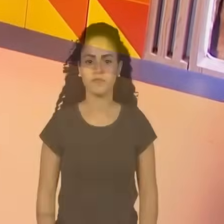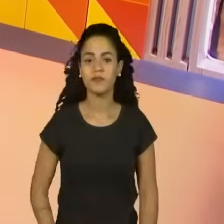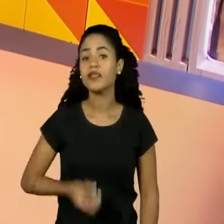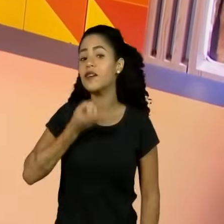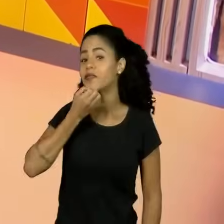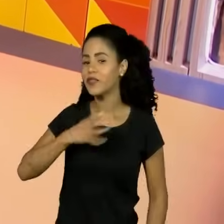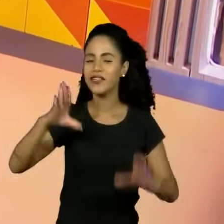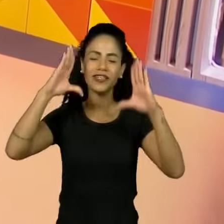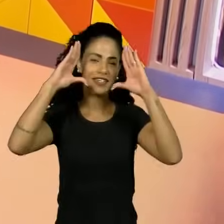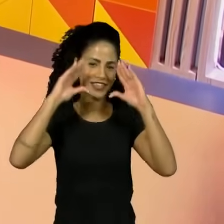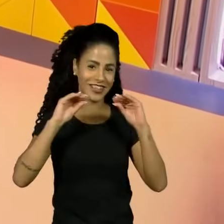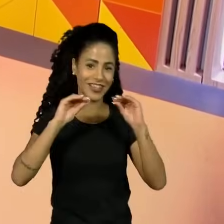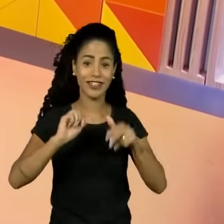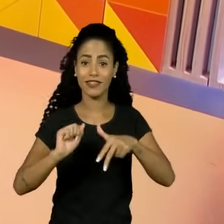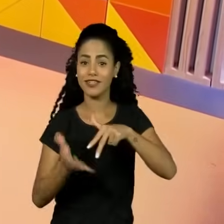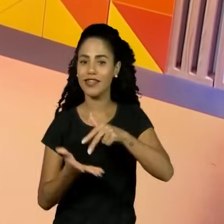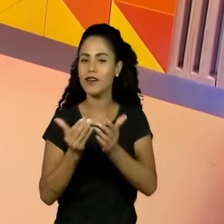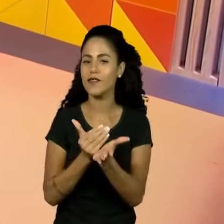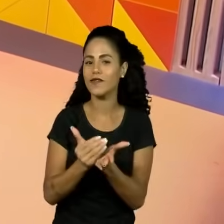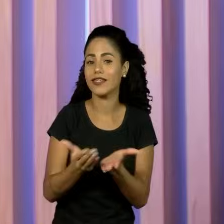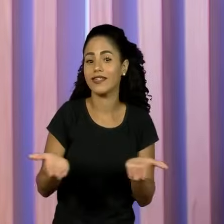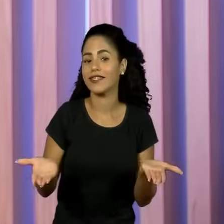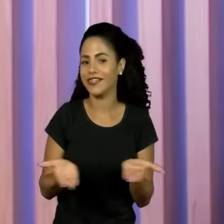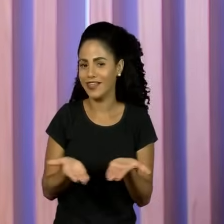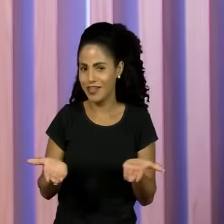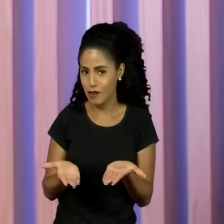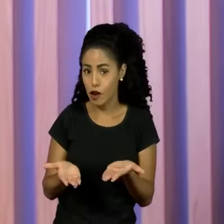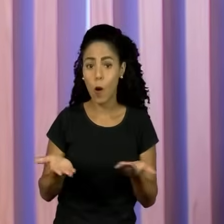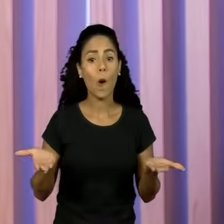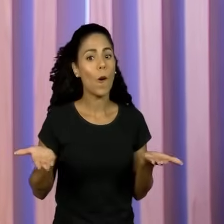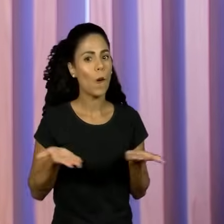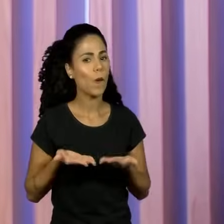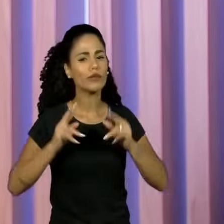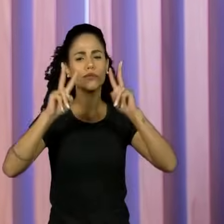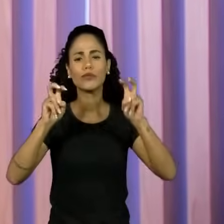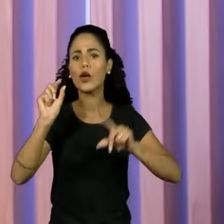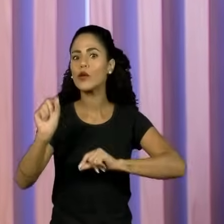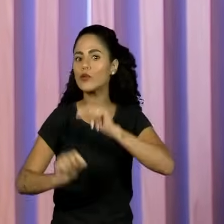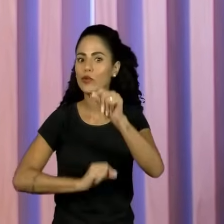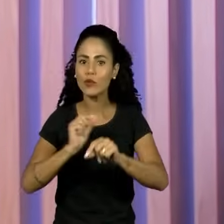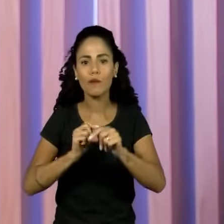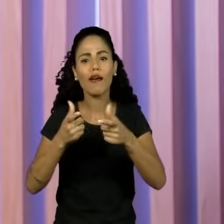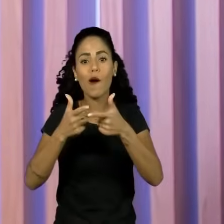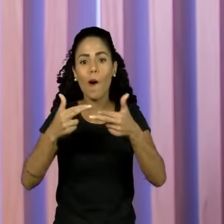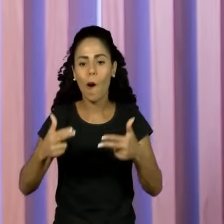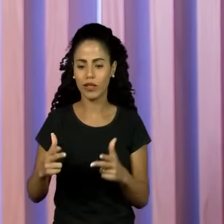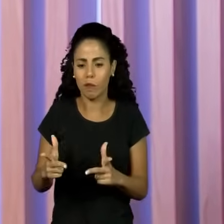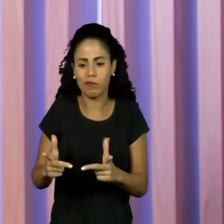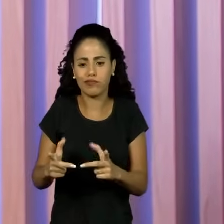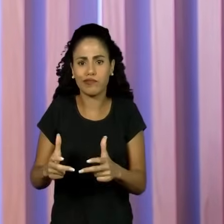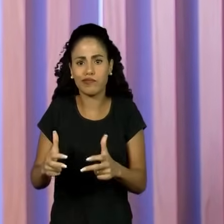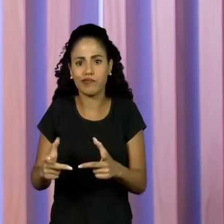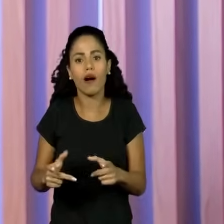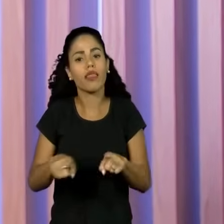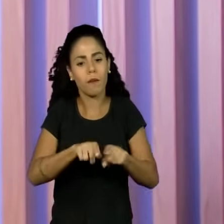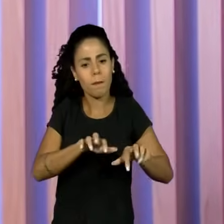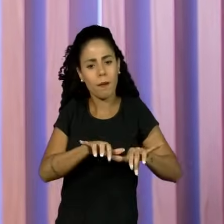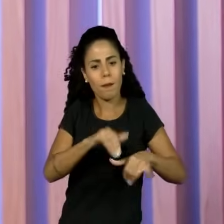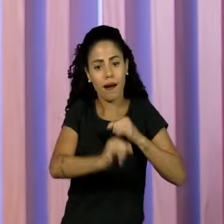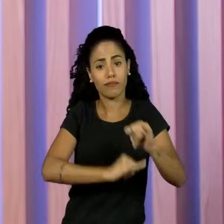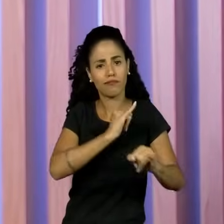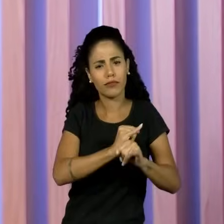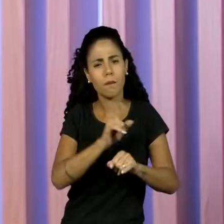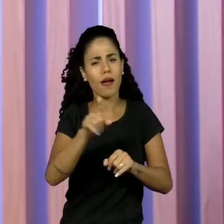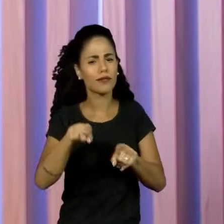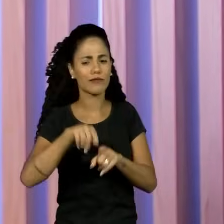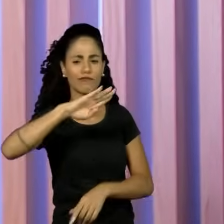Boa noite, Estação Livre no ar. Hoje nós vamos falar de jogos eletrônicos. Segundo a pesquisa Game